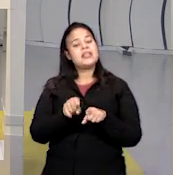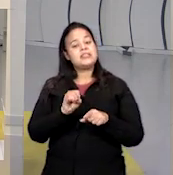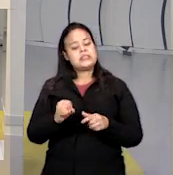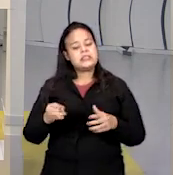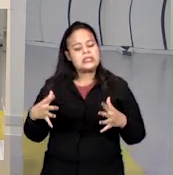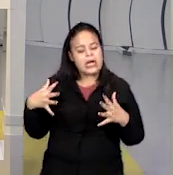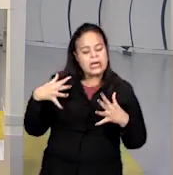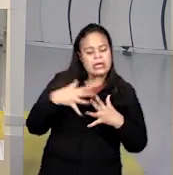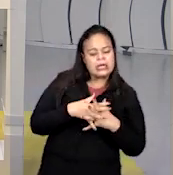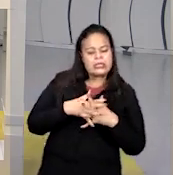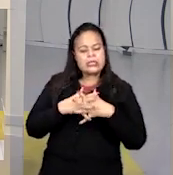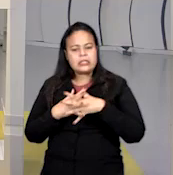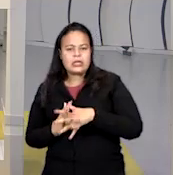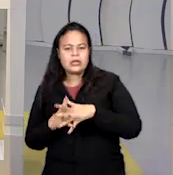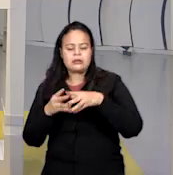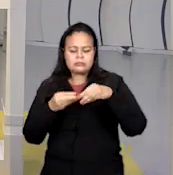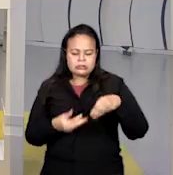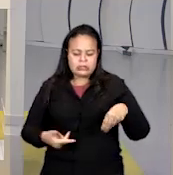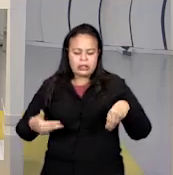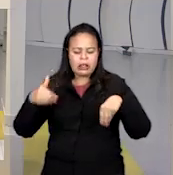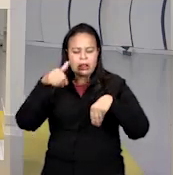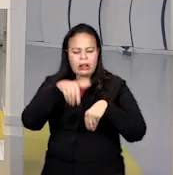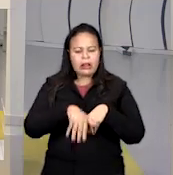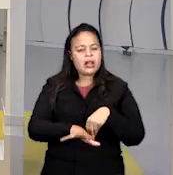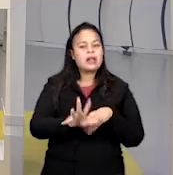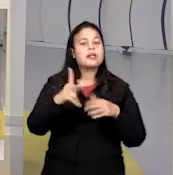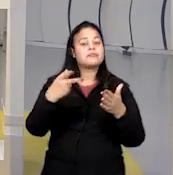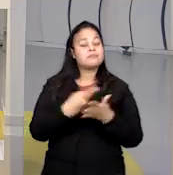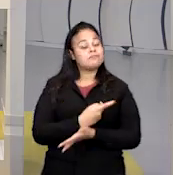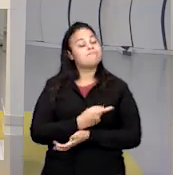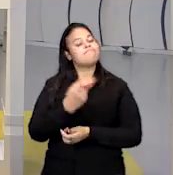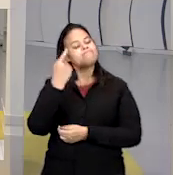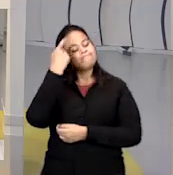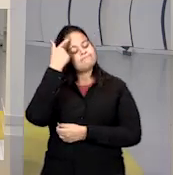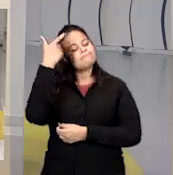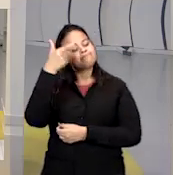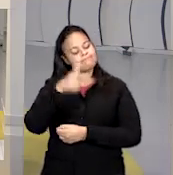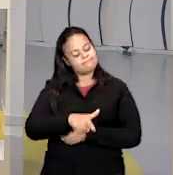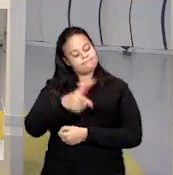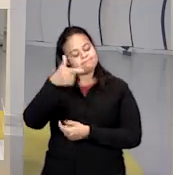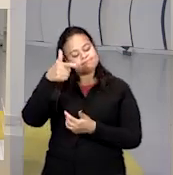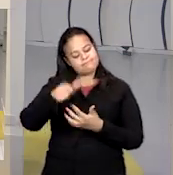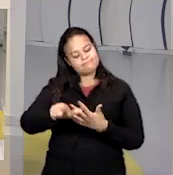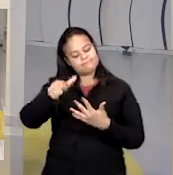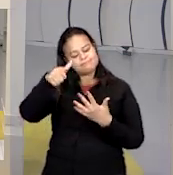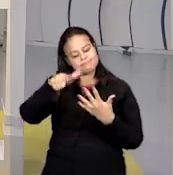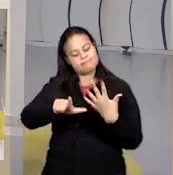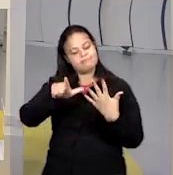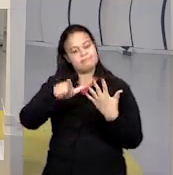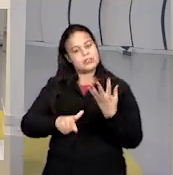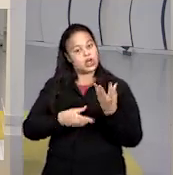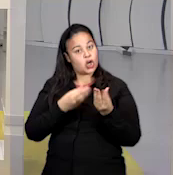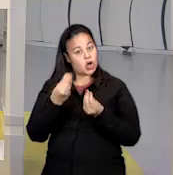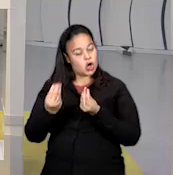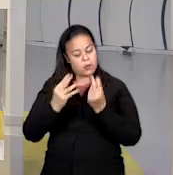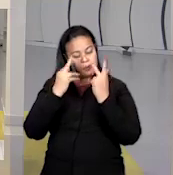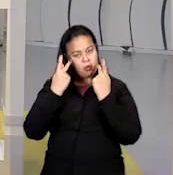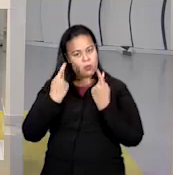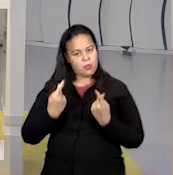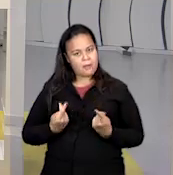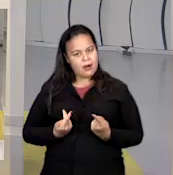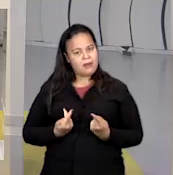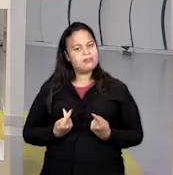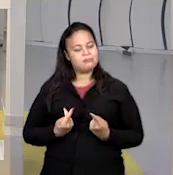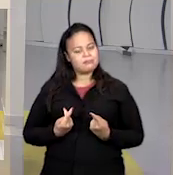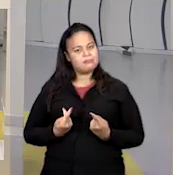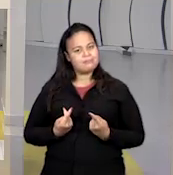impacto acontece. É por isso que a gente precisa repensar as maneiras como a gente interfere na